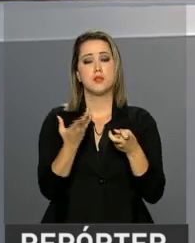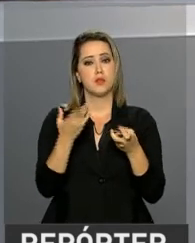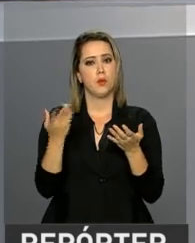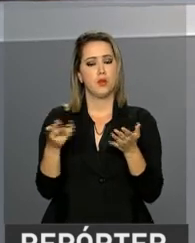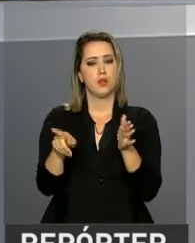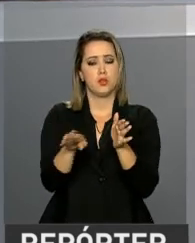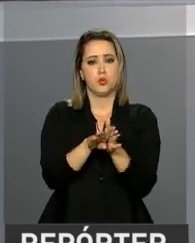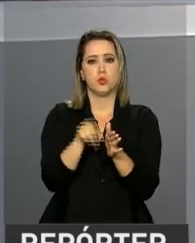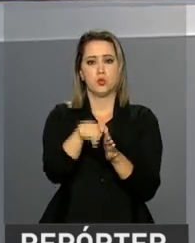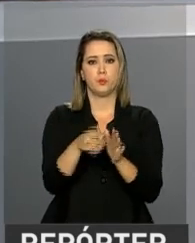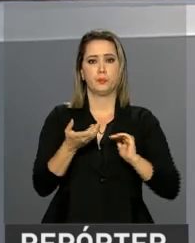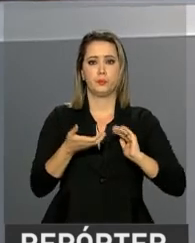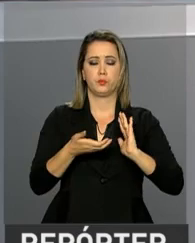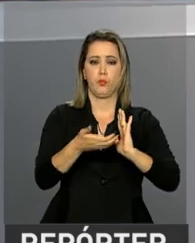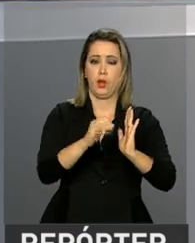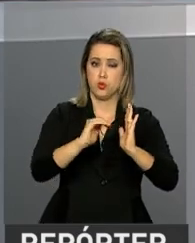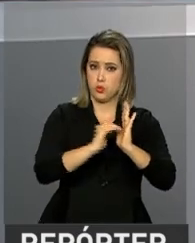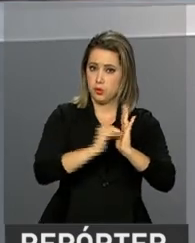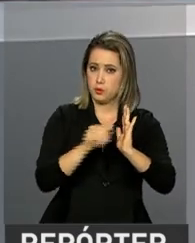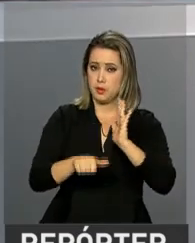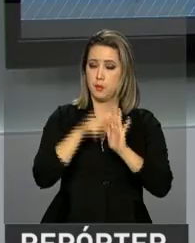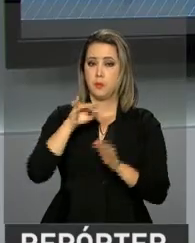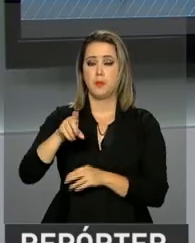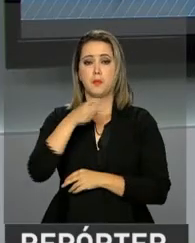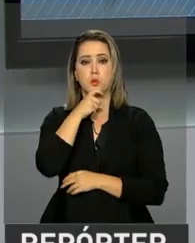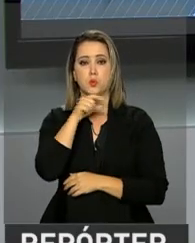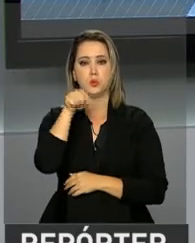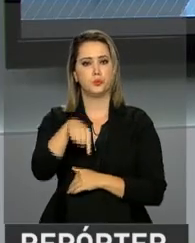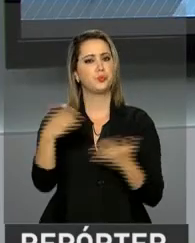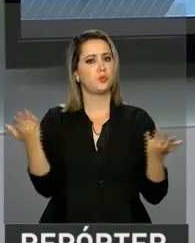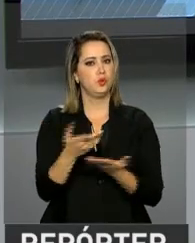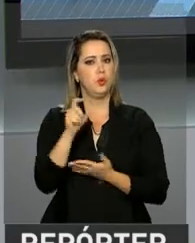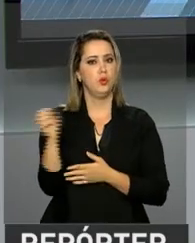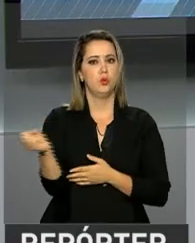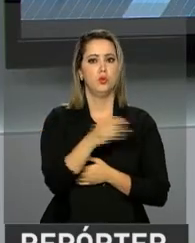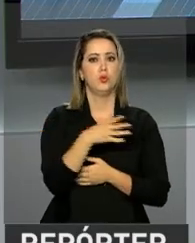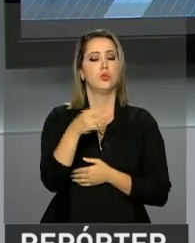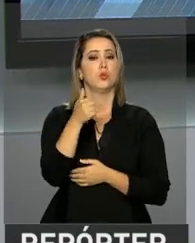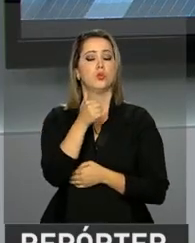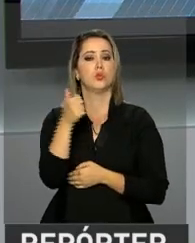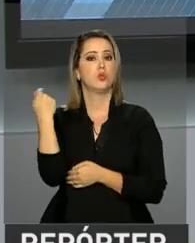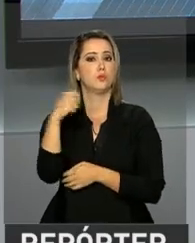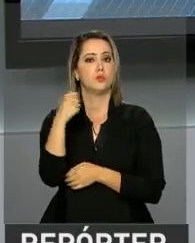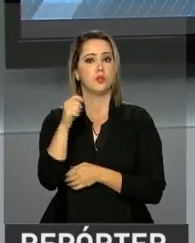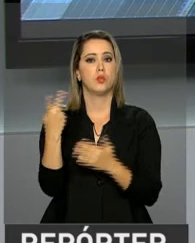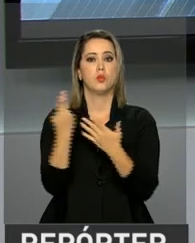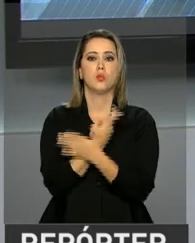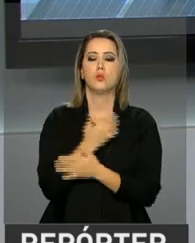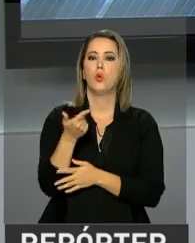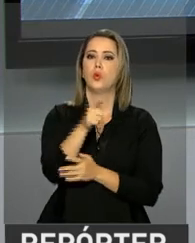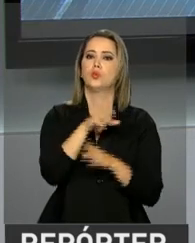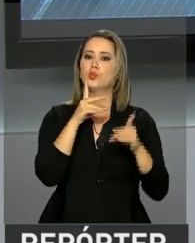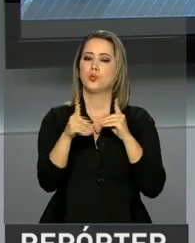ao plenário do senado na primeira semana de julho e hoje em novo hamburgo no rio grande do sul foi realizado